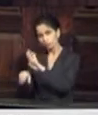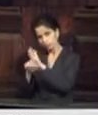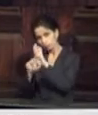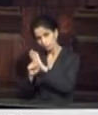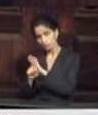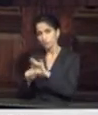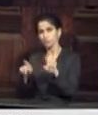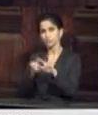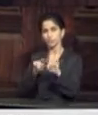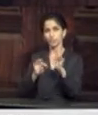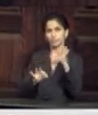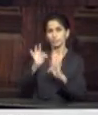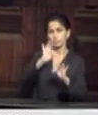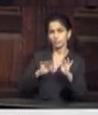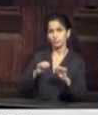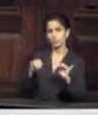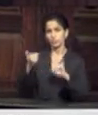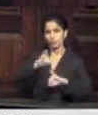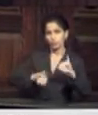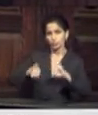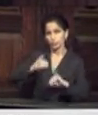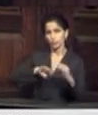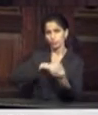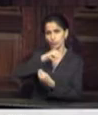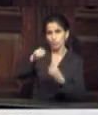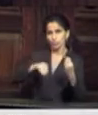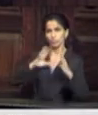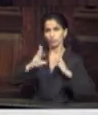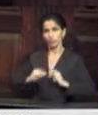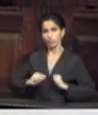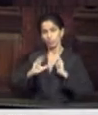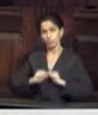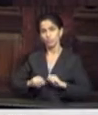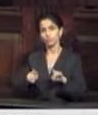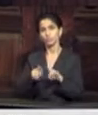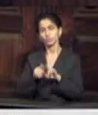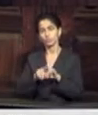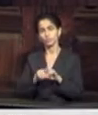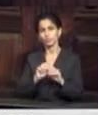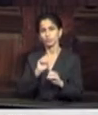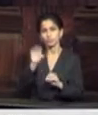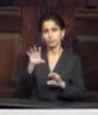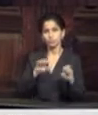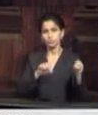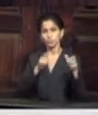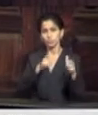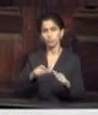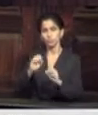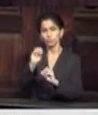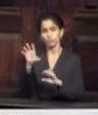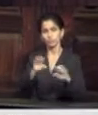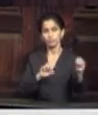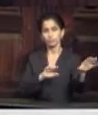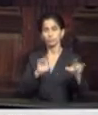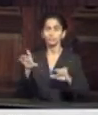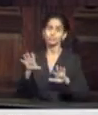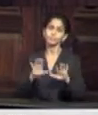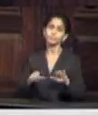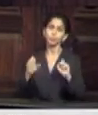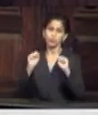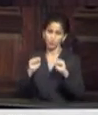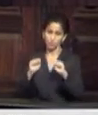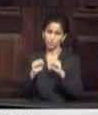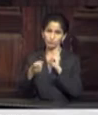atividades relacionadas à macrodistribuição da água. Essa é uma definição que ainda está por vir e nós poderemos intervir nesse debate